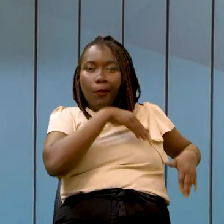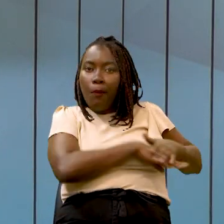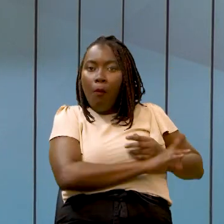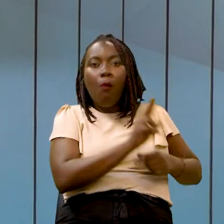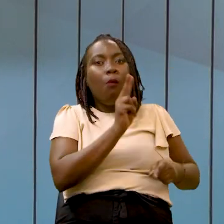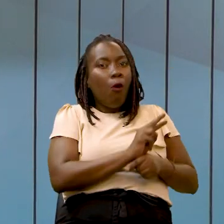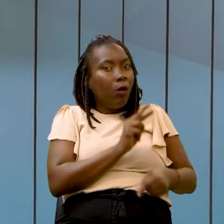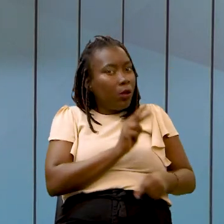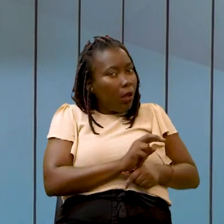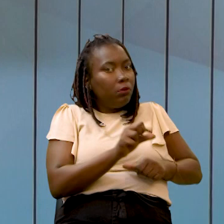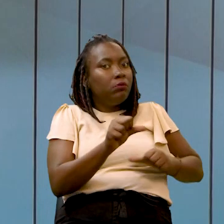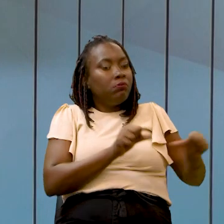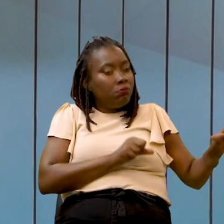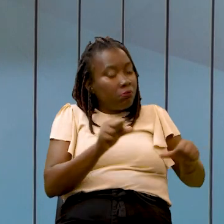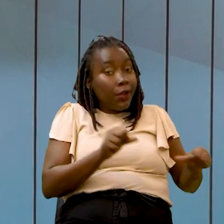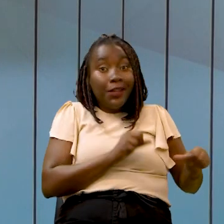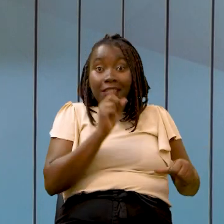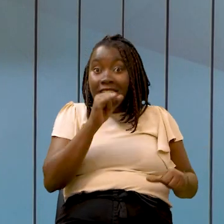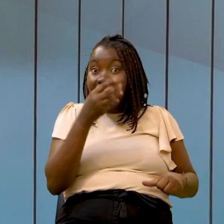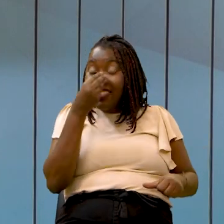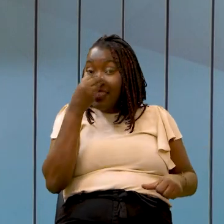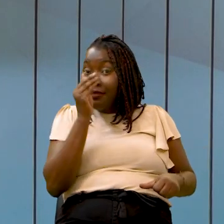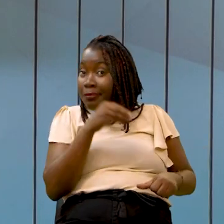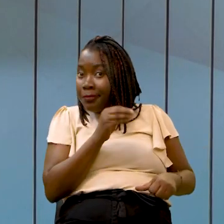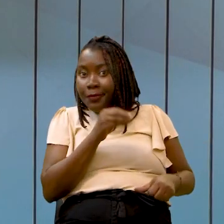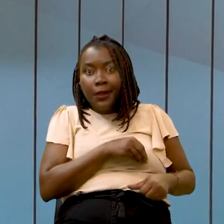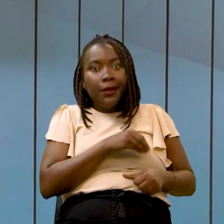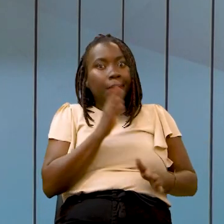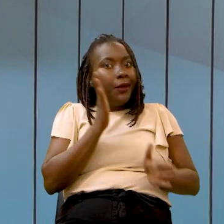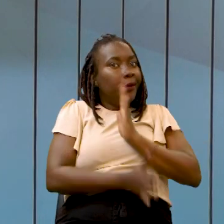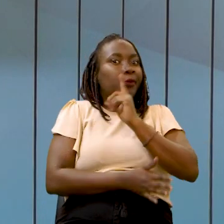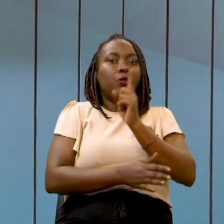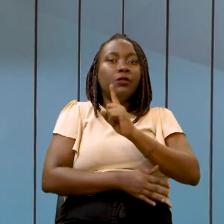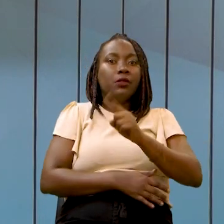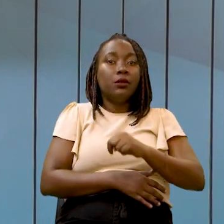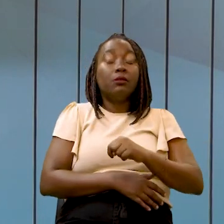ali na bolsa repondo, porque senão a gente